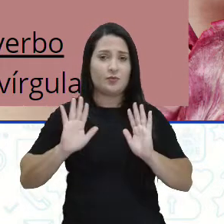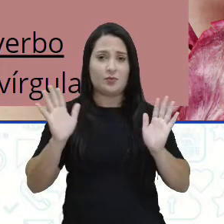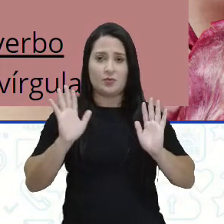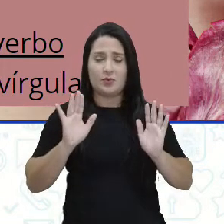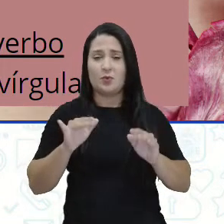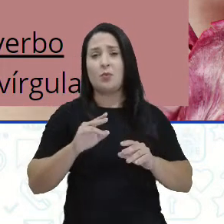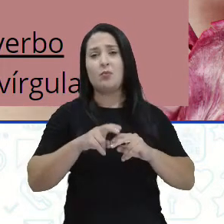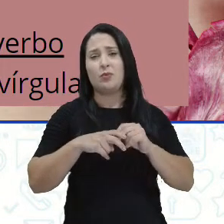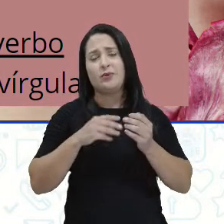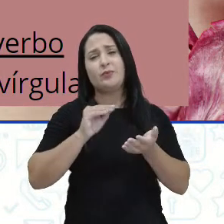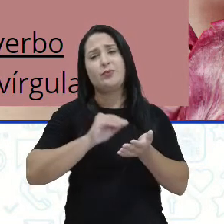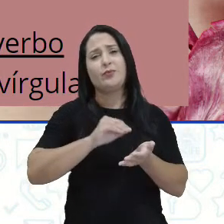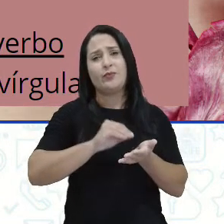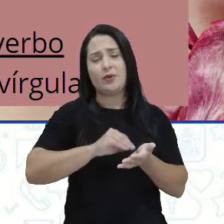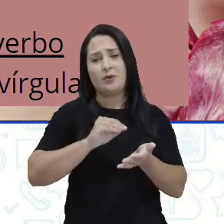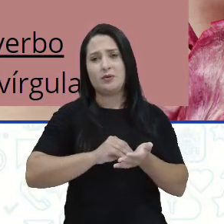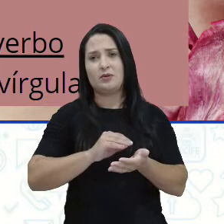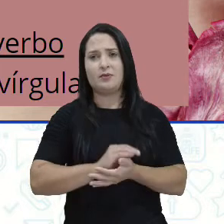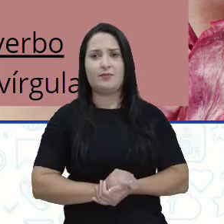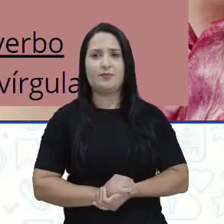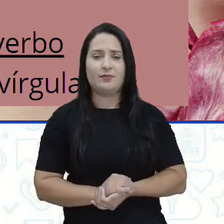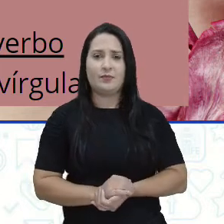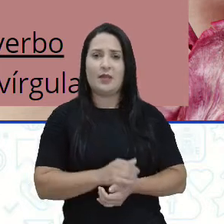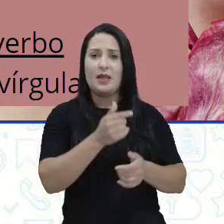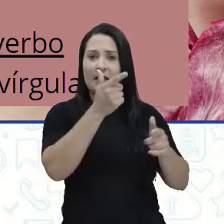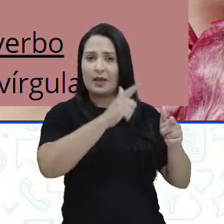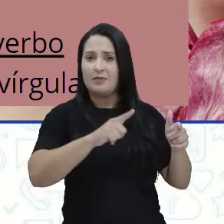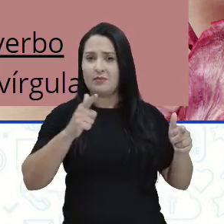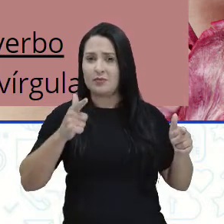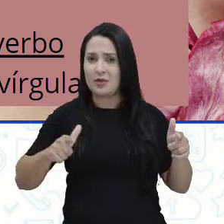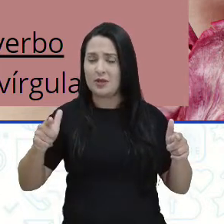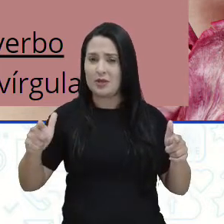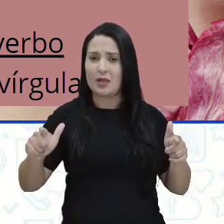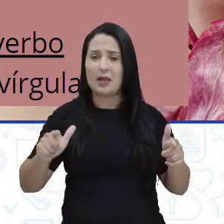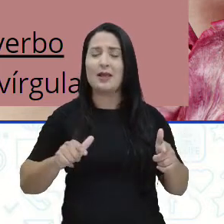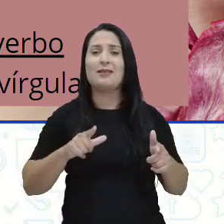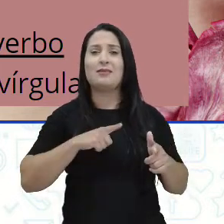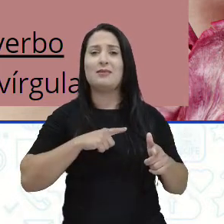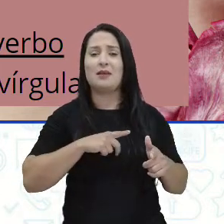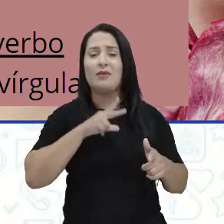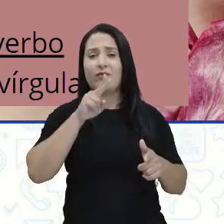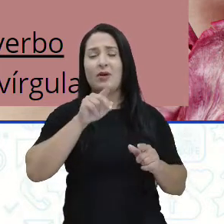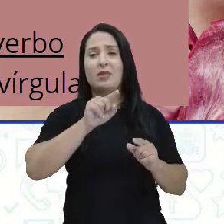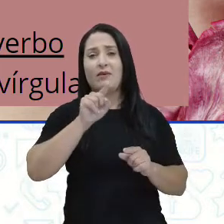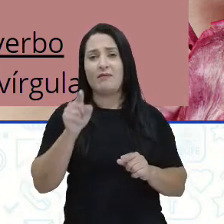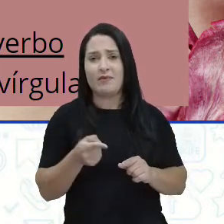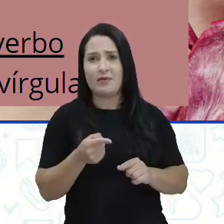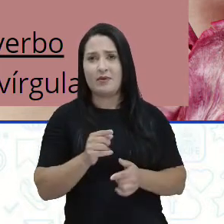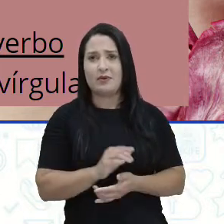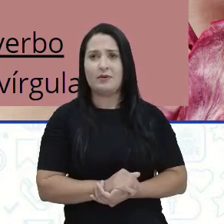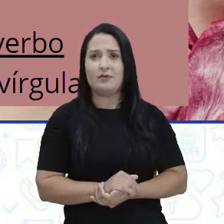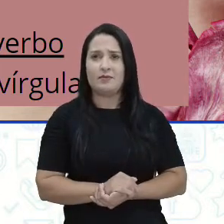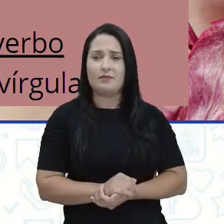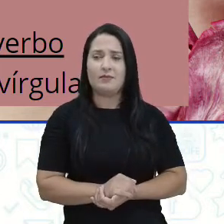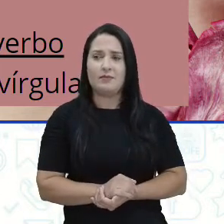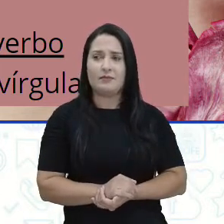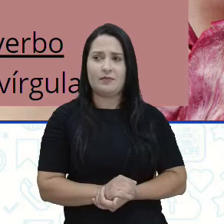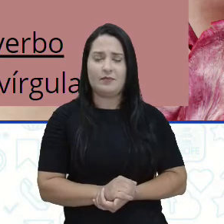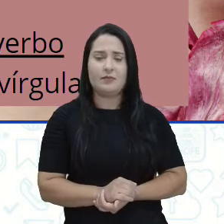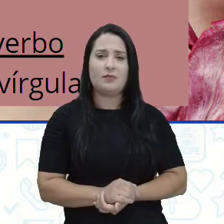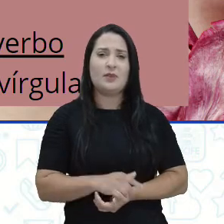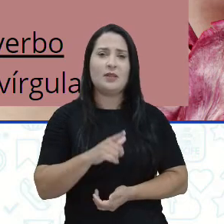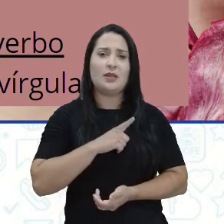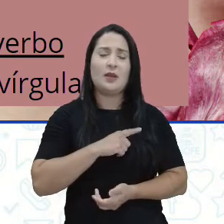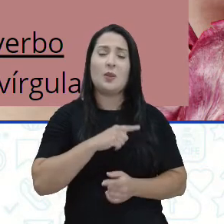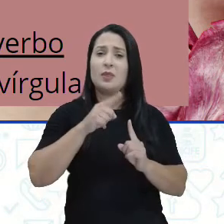essa ausência. Mas essa não repetição, ela é marcada por uma vírgula, tá? Então, ó, zeugma é um tipo de